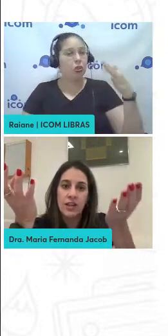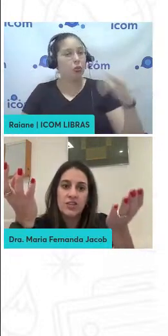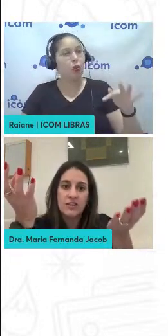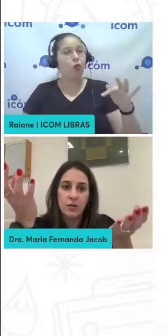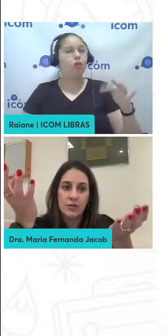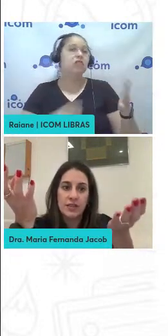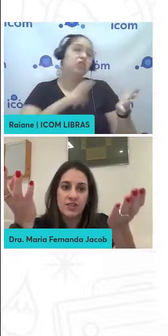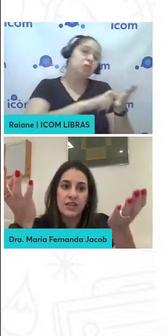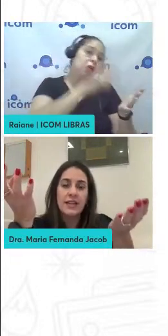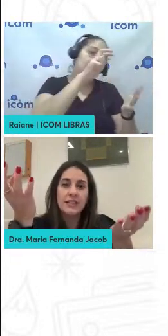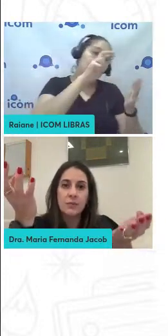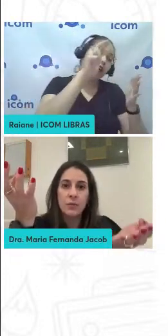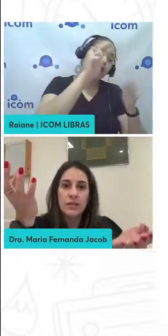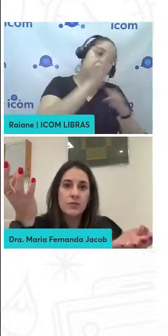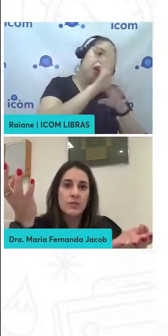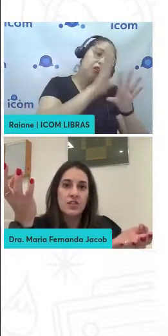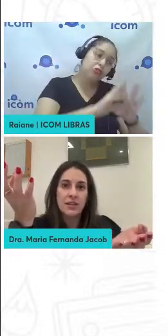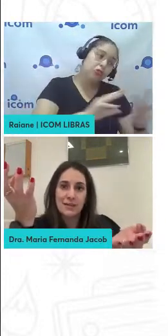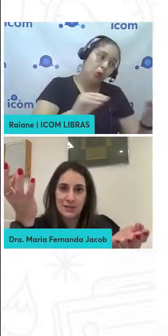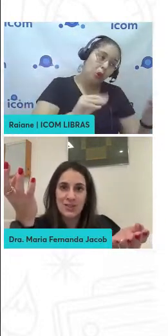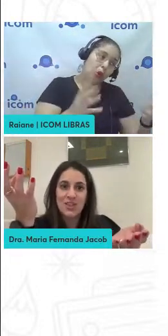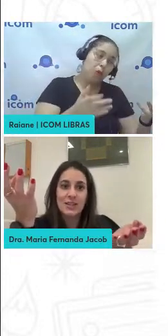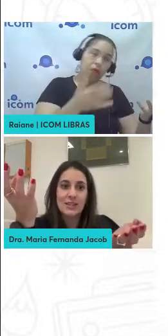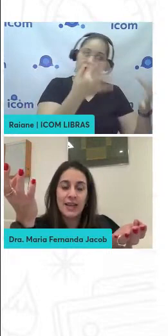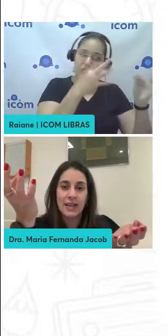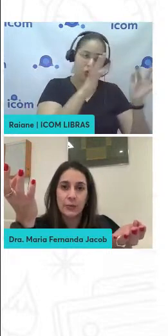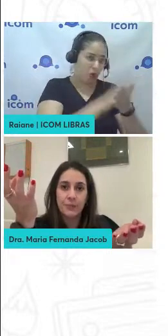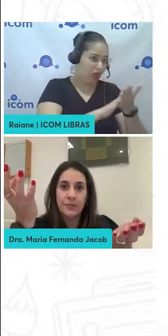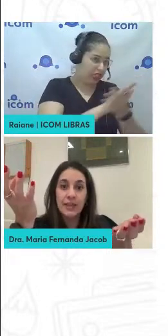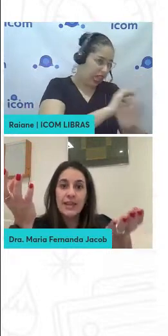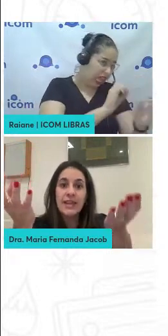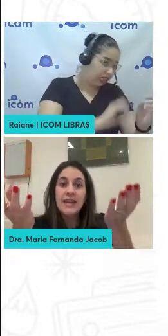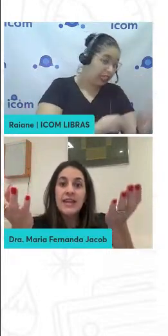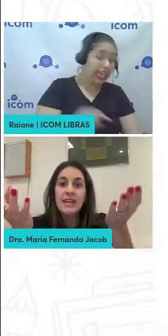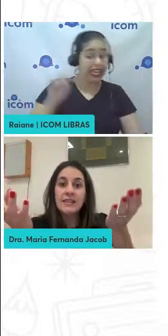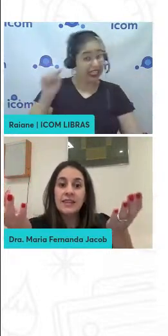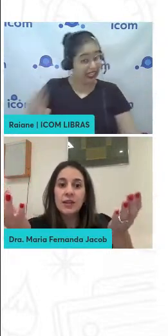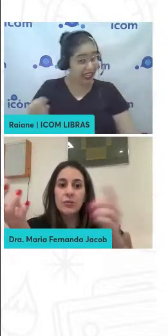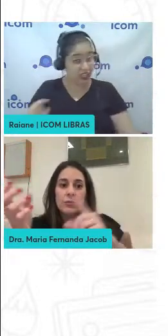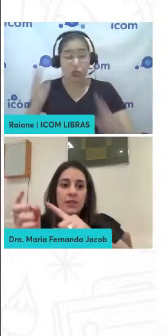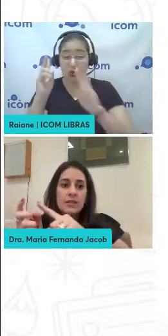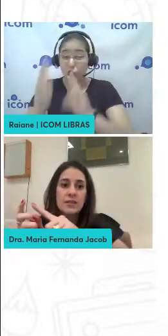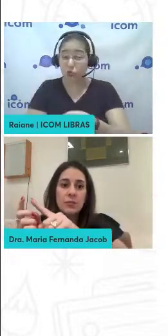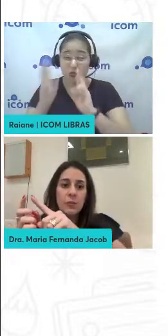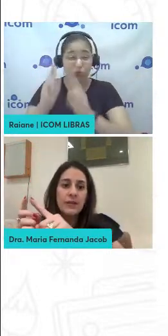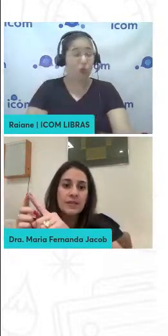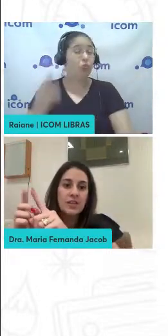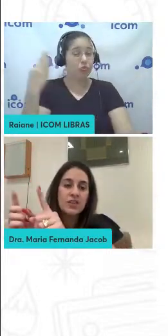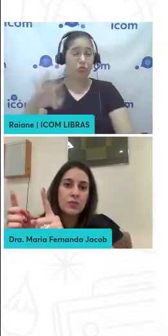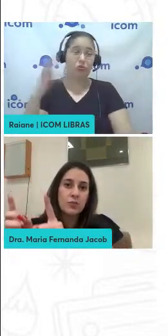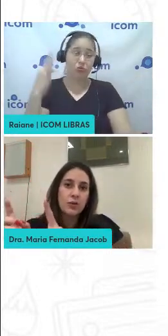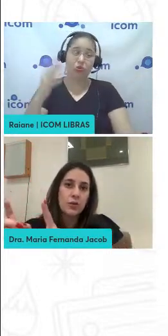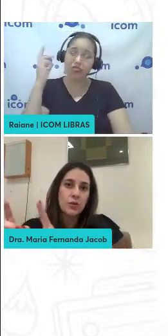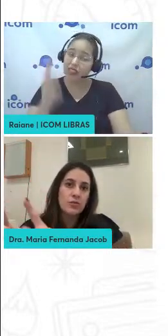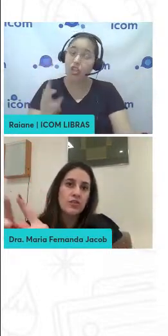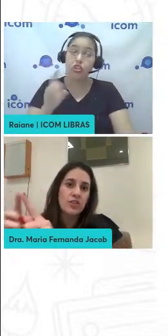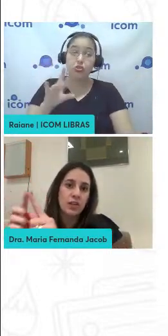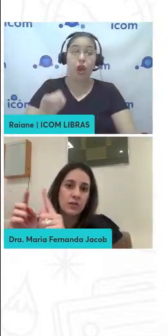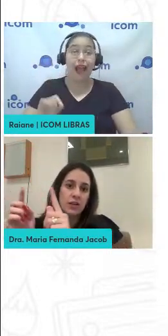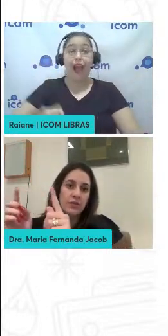recorrente, ou seja, tem momentos do dia que essa dor chega a 0. Então, se o meu paciente com